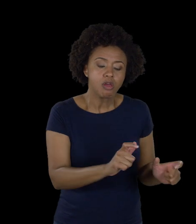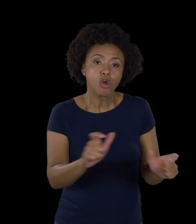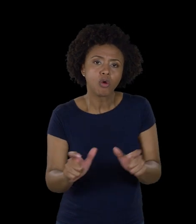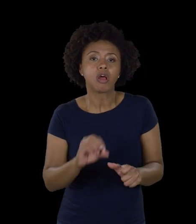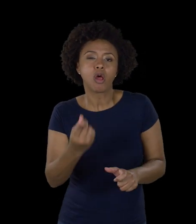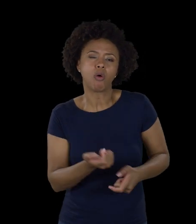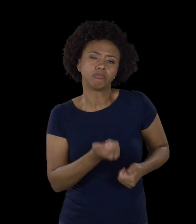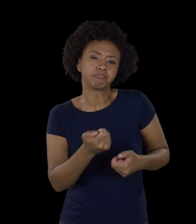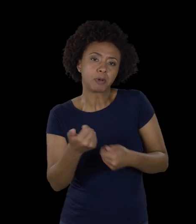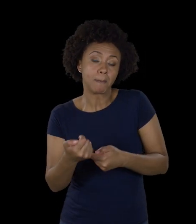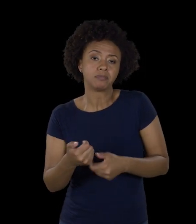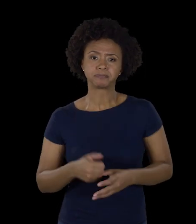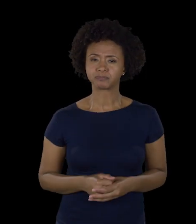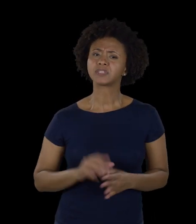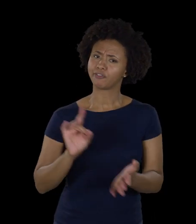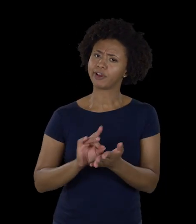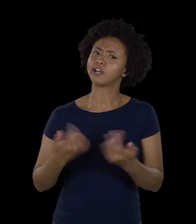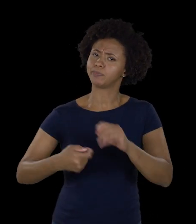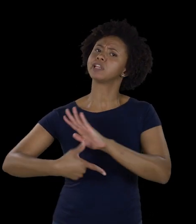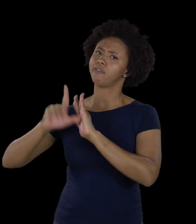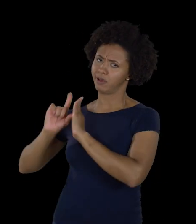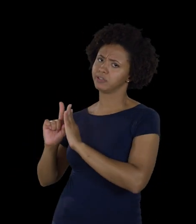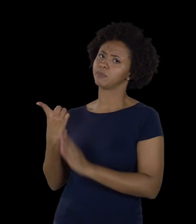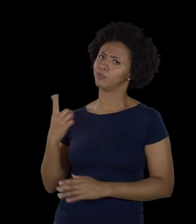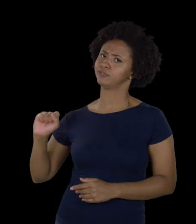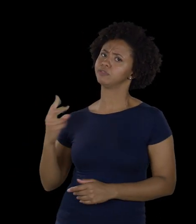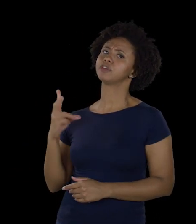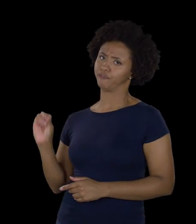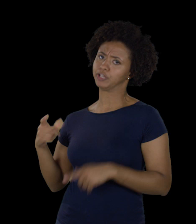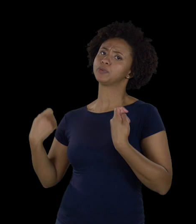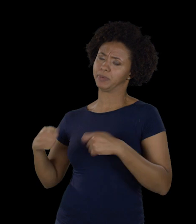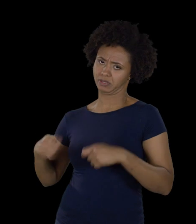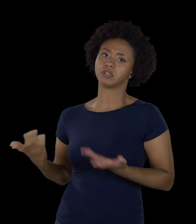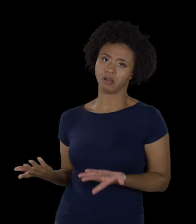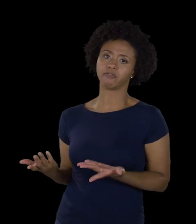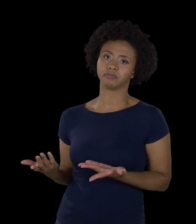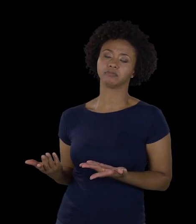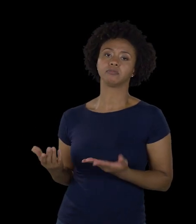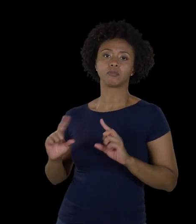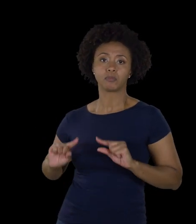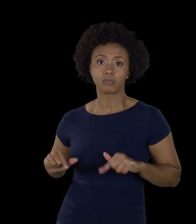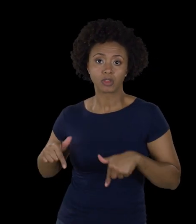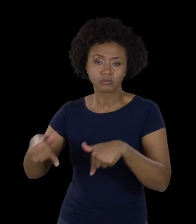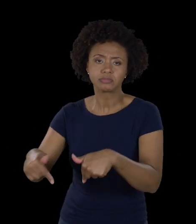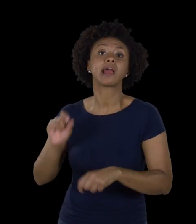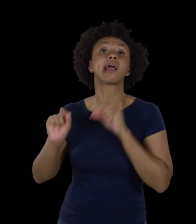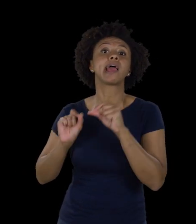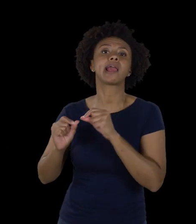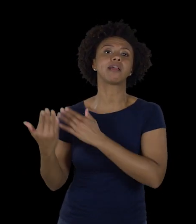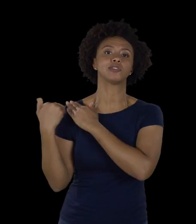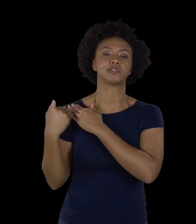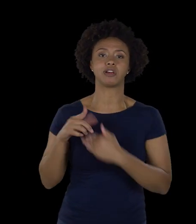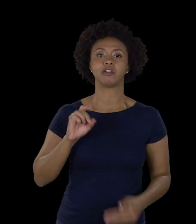ganhando alguns incentivos. Essa imigração, na verdade, tinha começado bem antes, já na década de 1820, com uma ação encabeçada por Dom